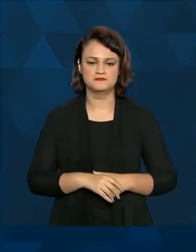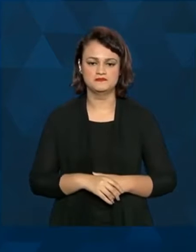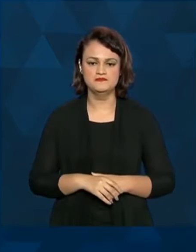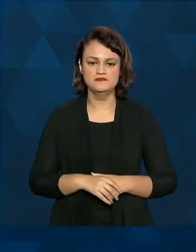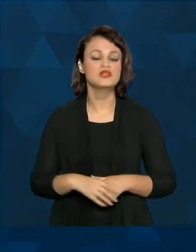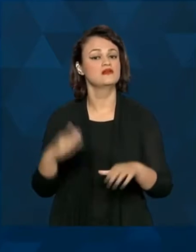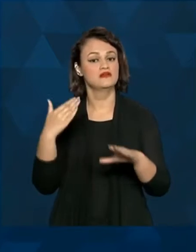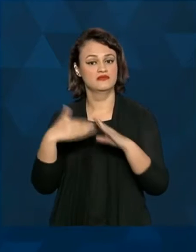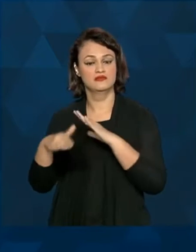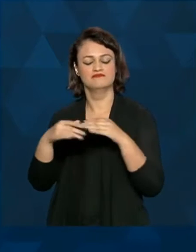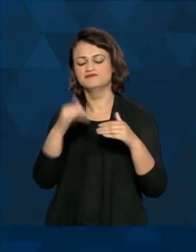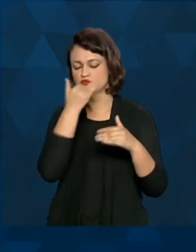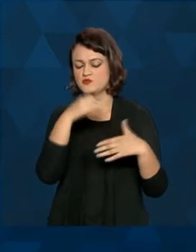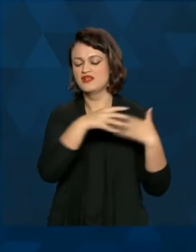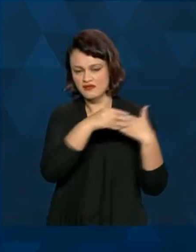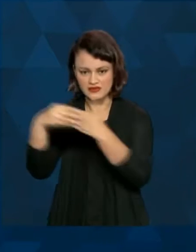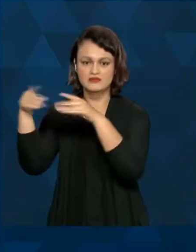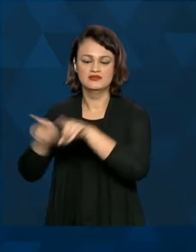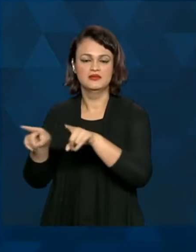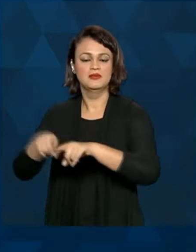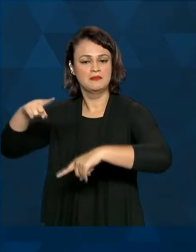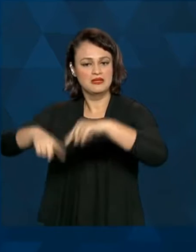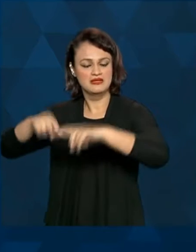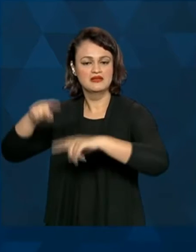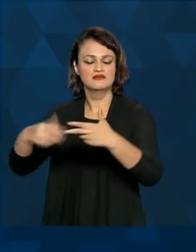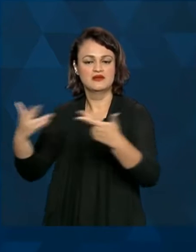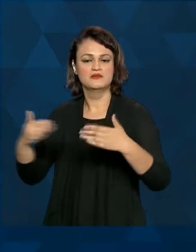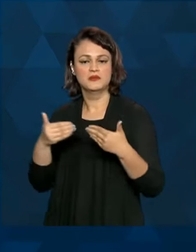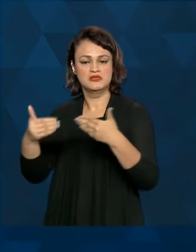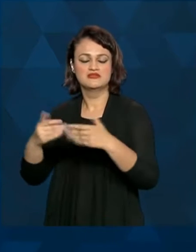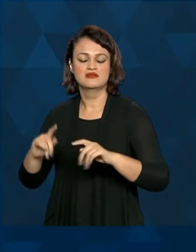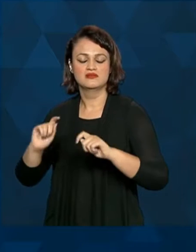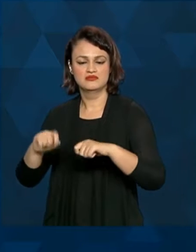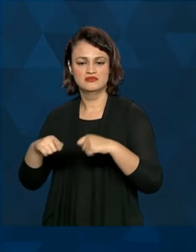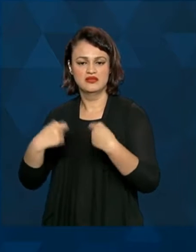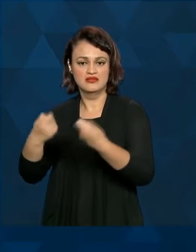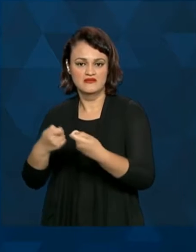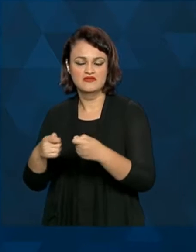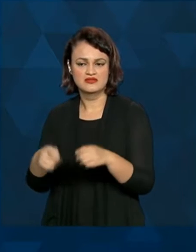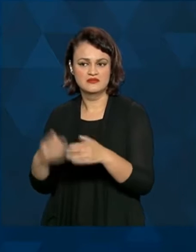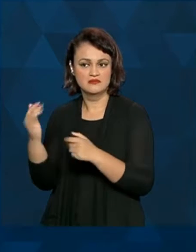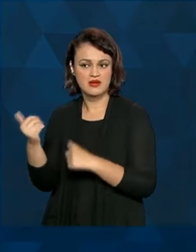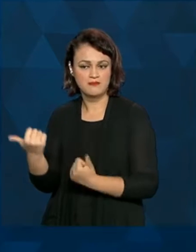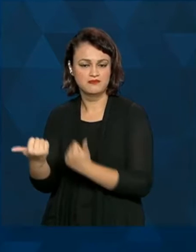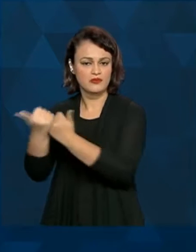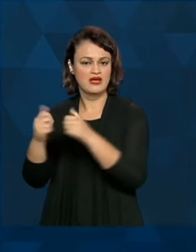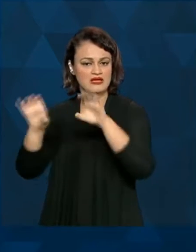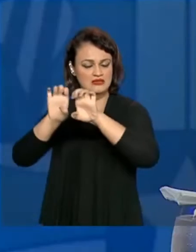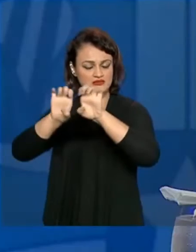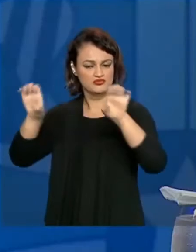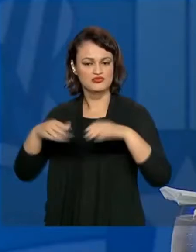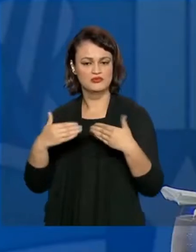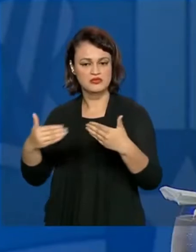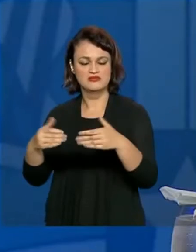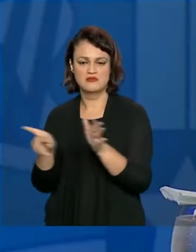Foram entregues também 70 equipamentos ao Ministério da Defesa para atender a estrutura de saúde do Ministério da Defesa.